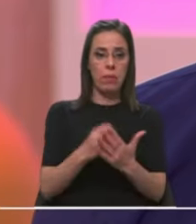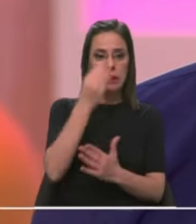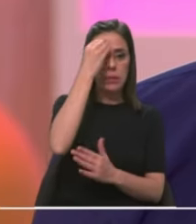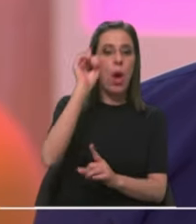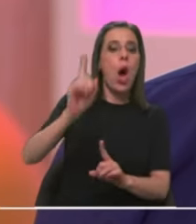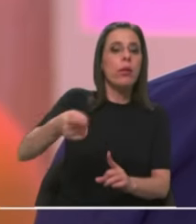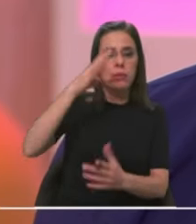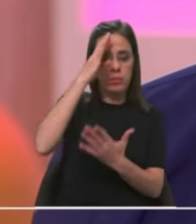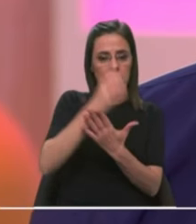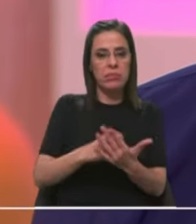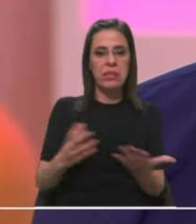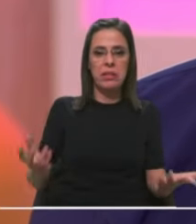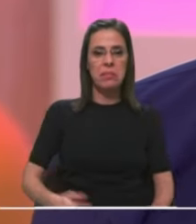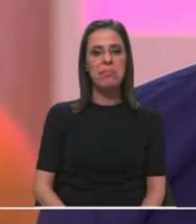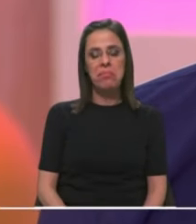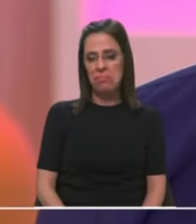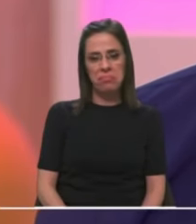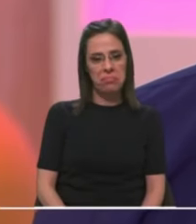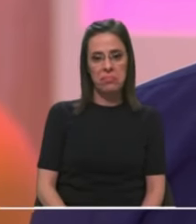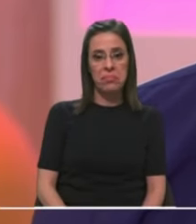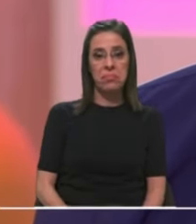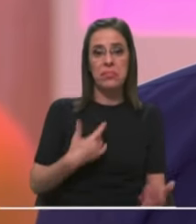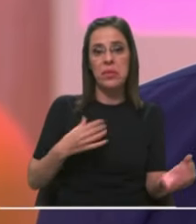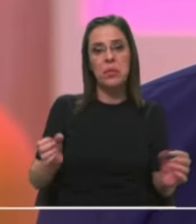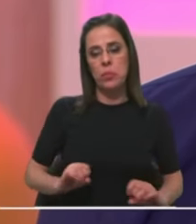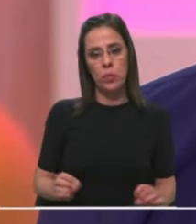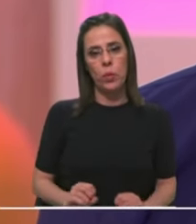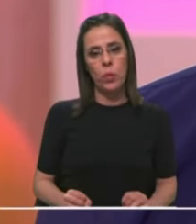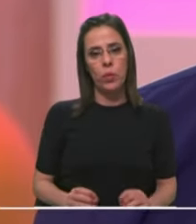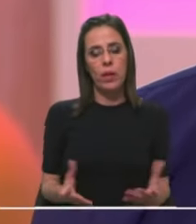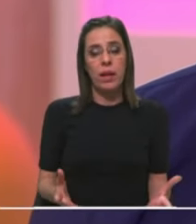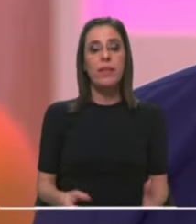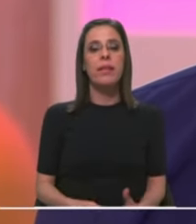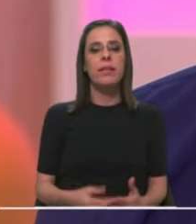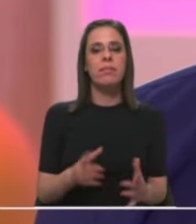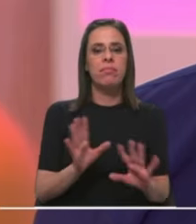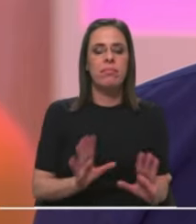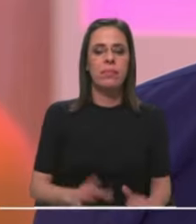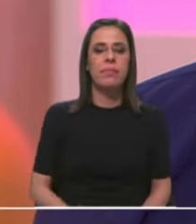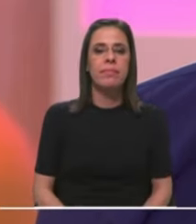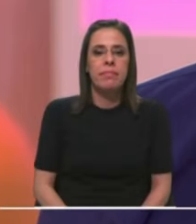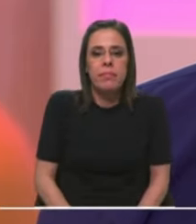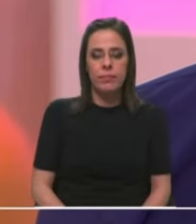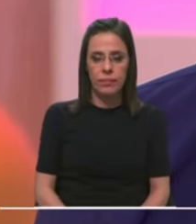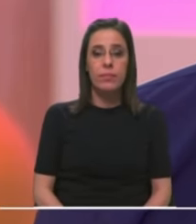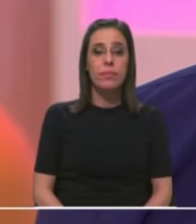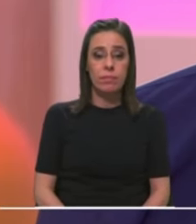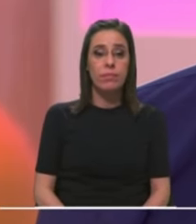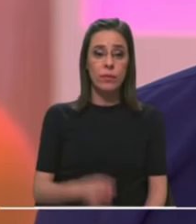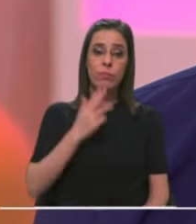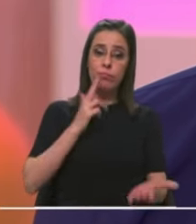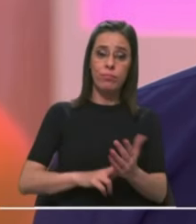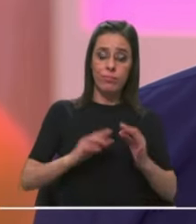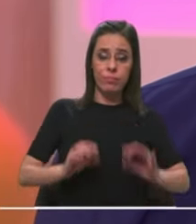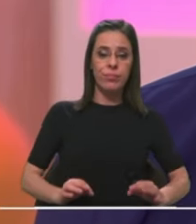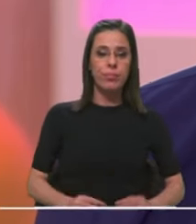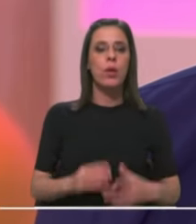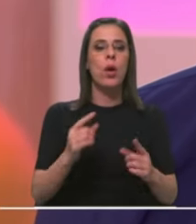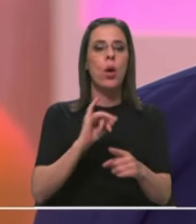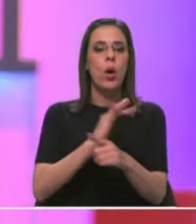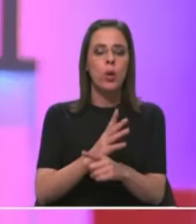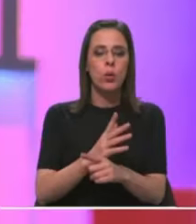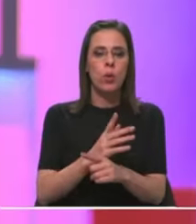como é que ela está, sequer. Não tenho, assim, de maneira muito crua, não. Não, portanto, sinceridade, não é? E com os